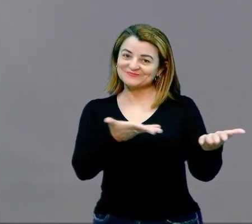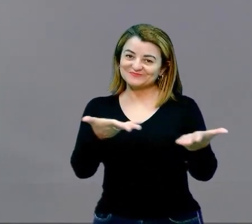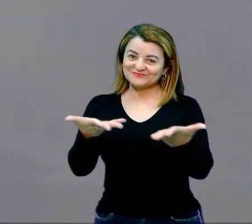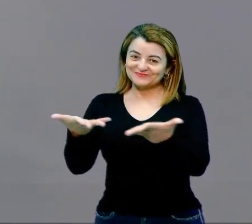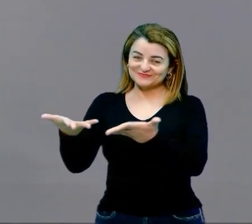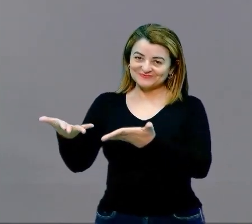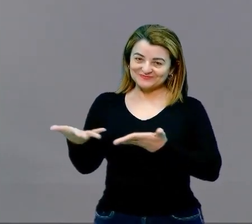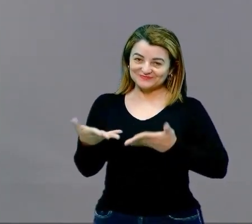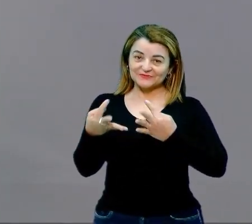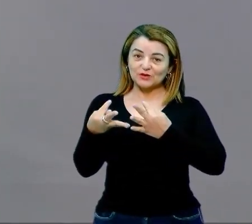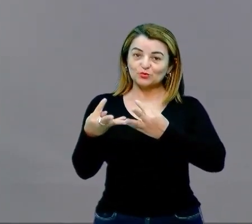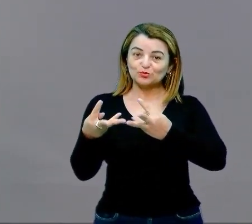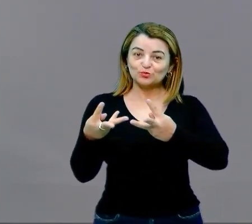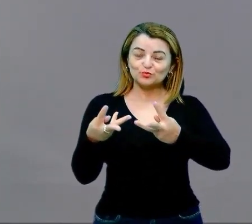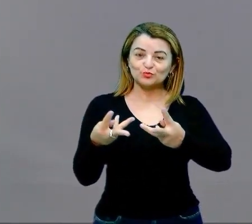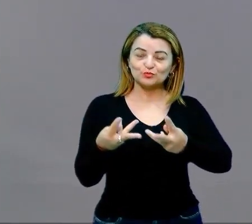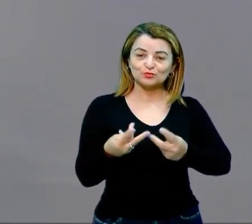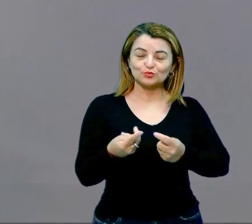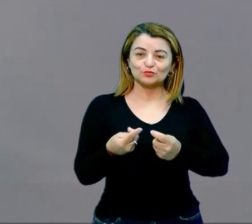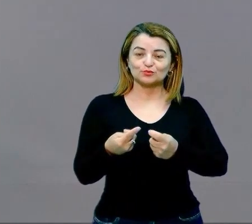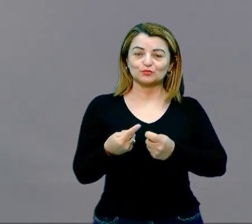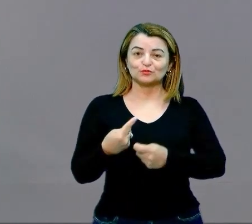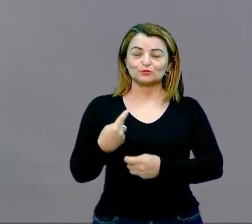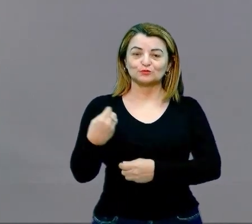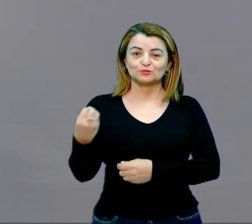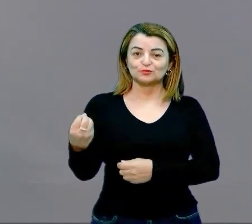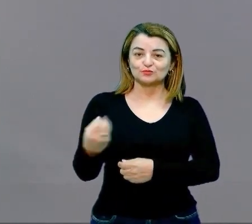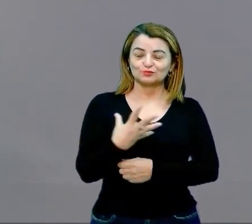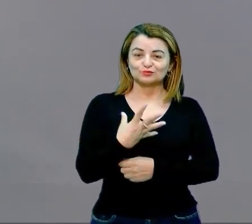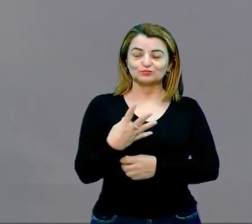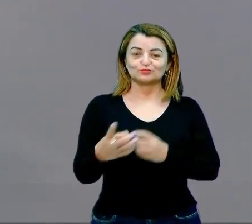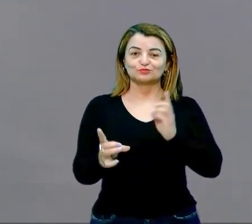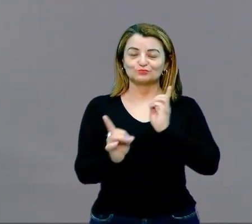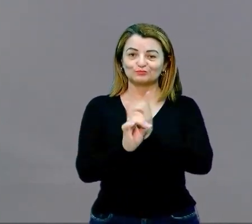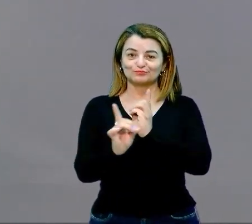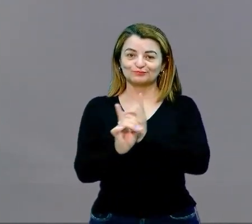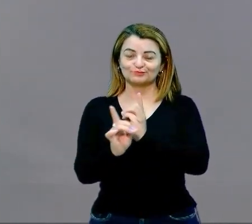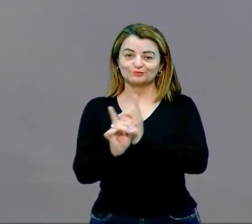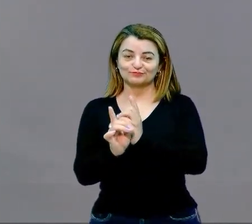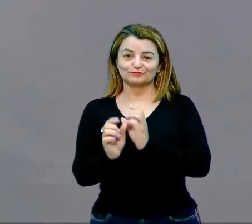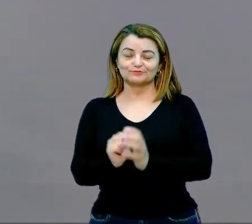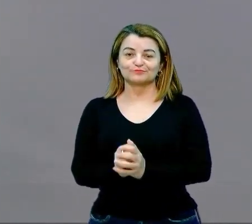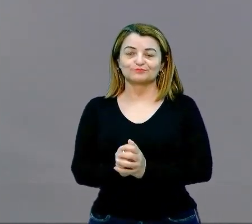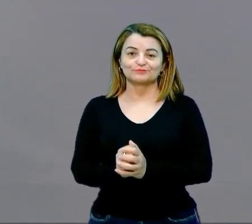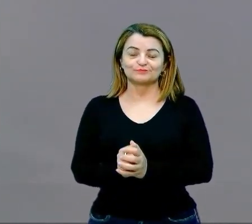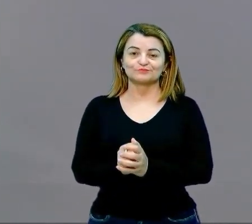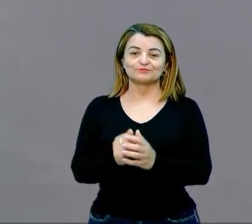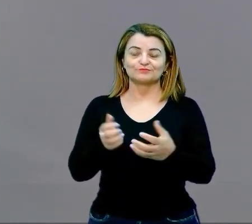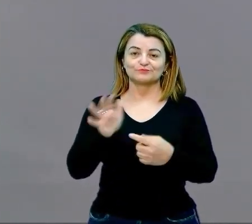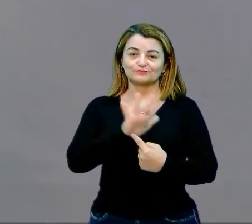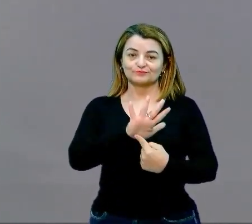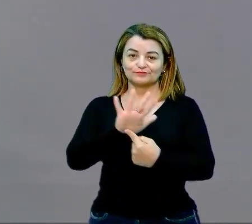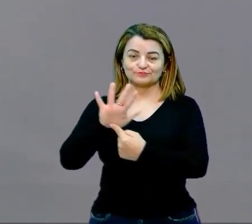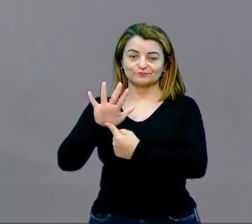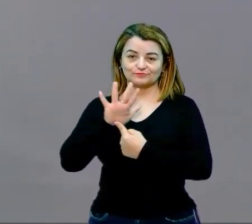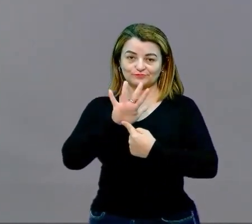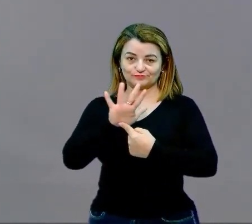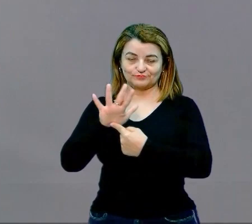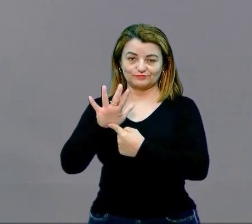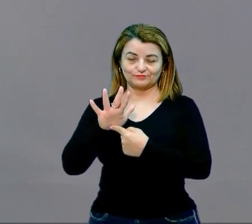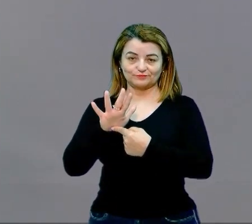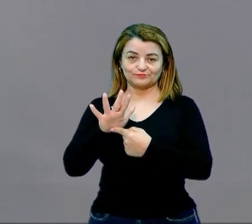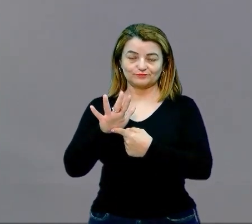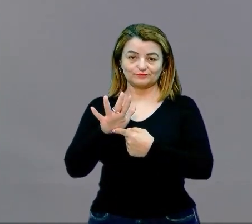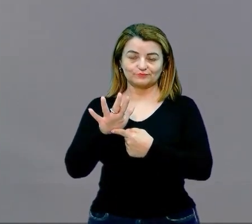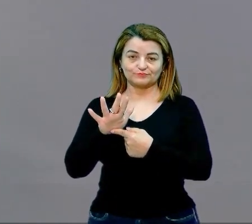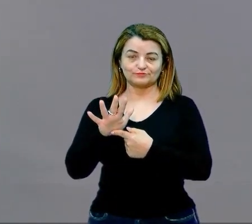Bem-vindos e bem-vindas a esse nosso novo encontro em que vamos tratar da